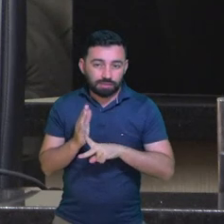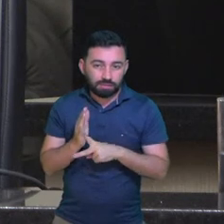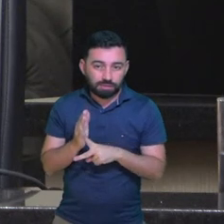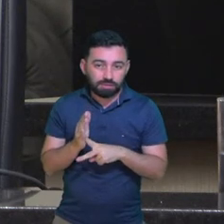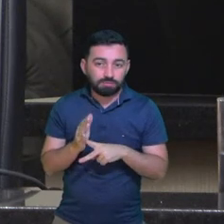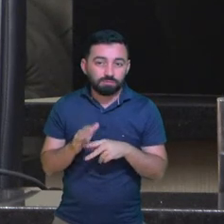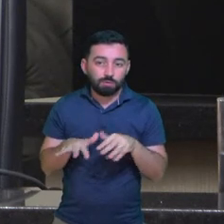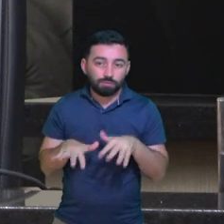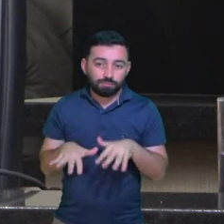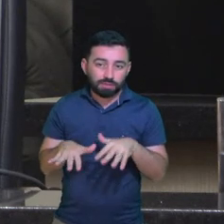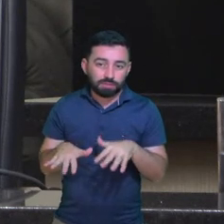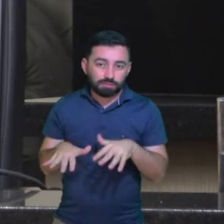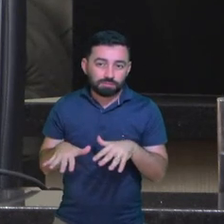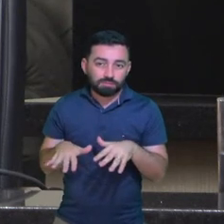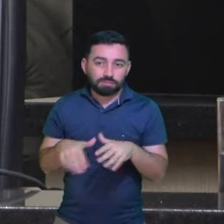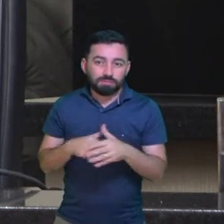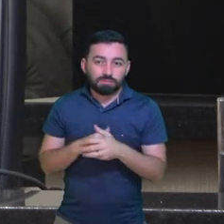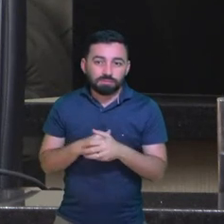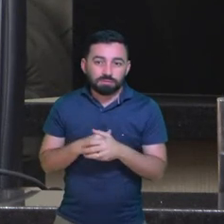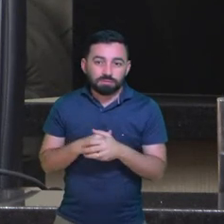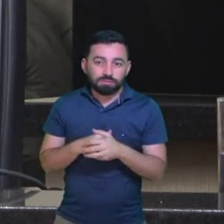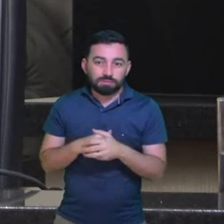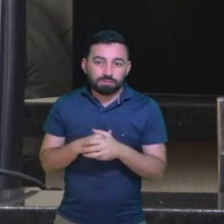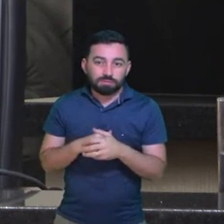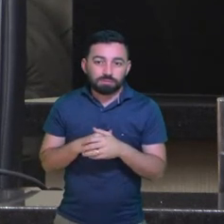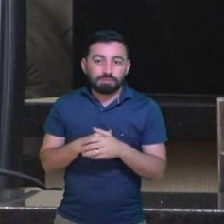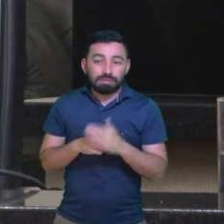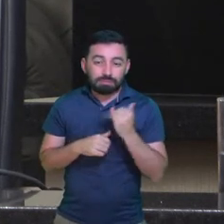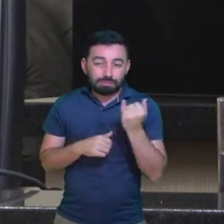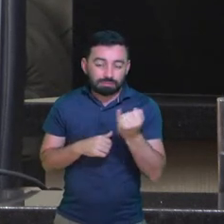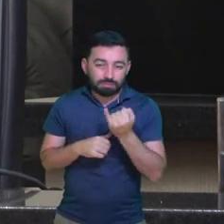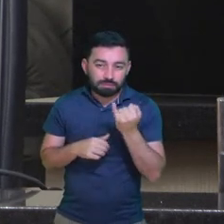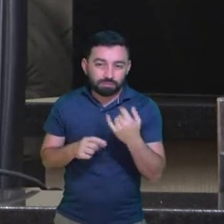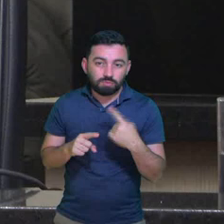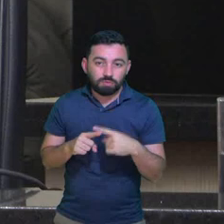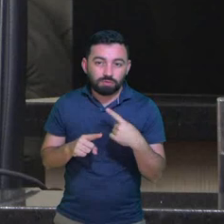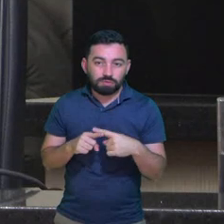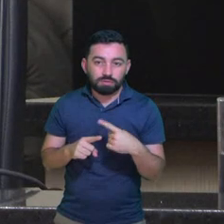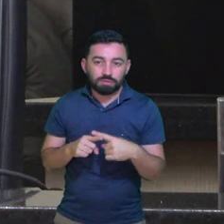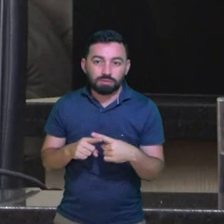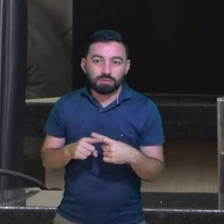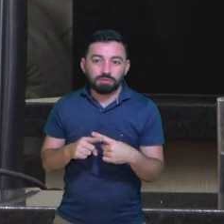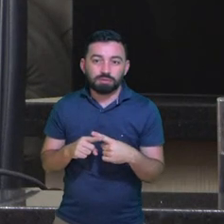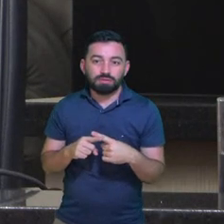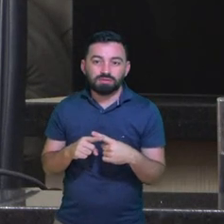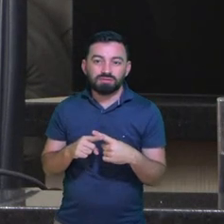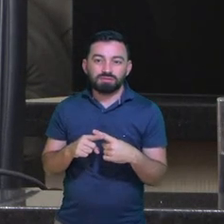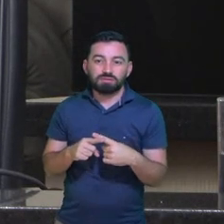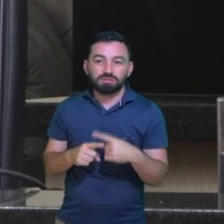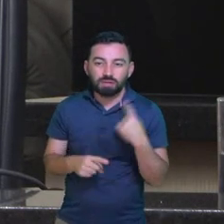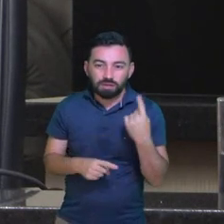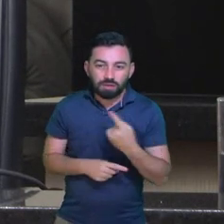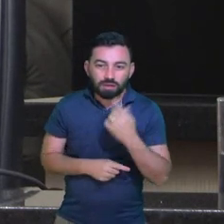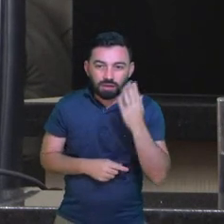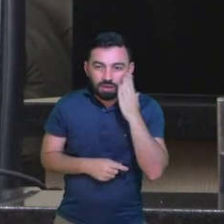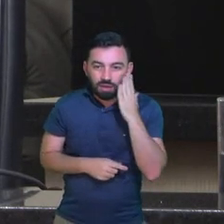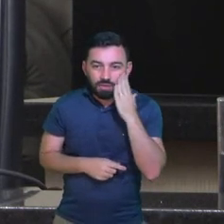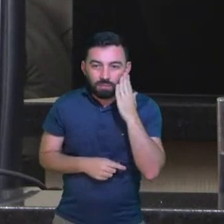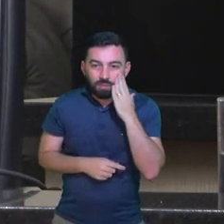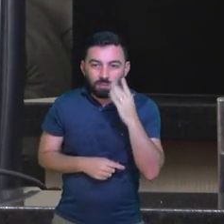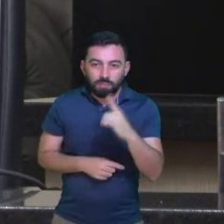movimento tá que é muito importante né porque eh sabemos que